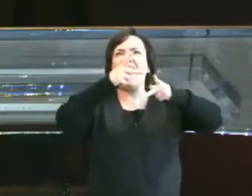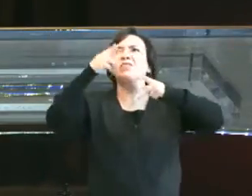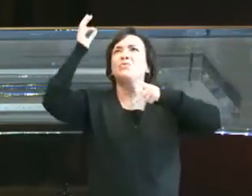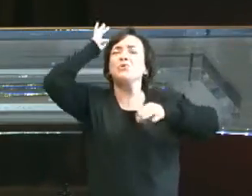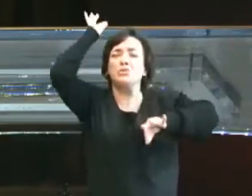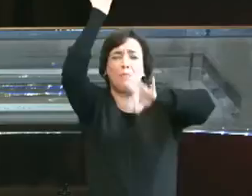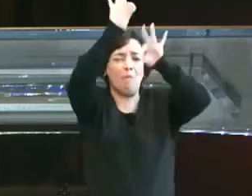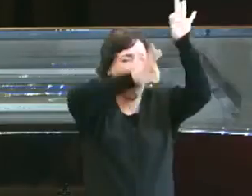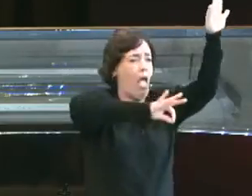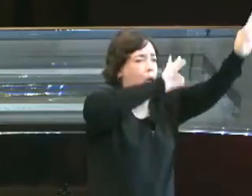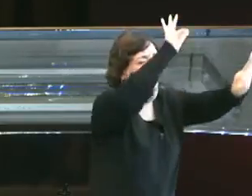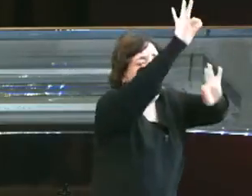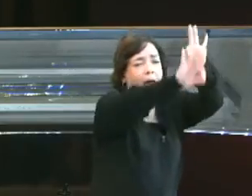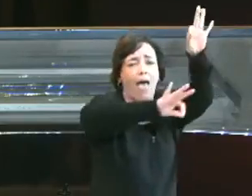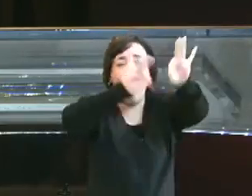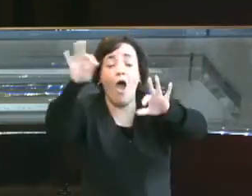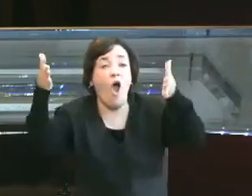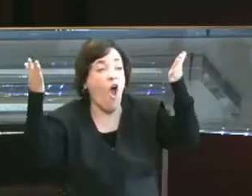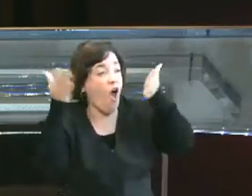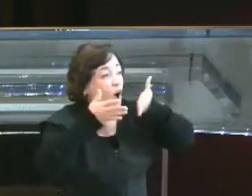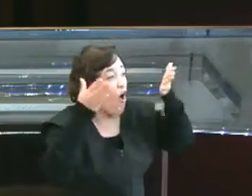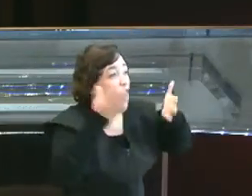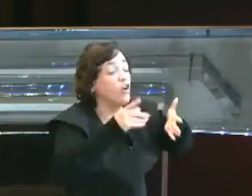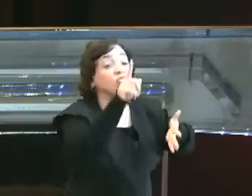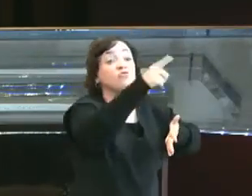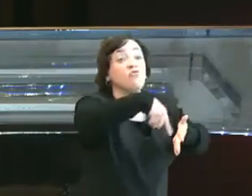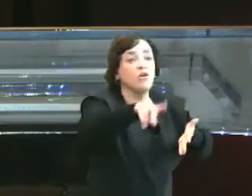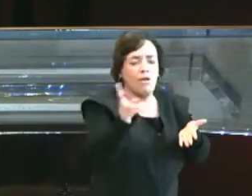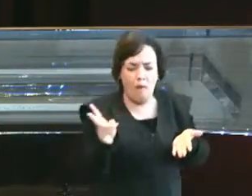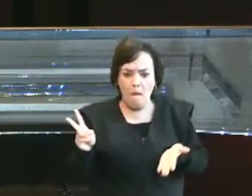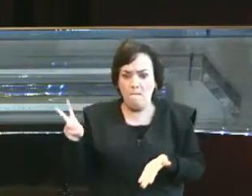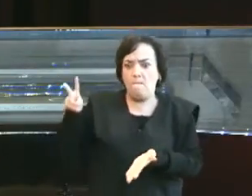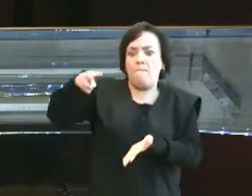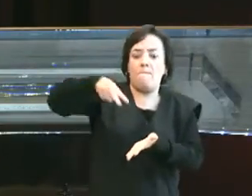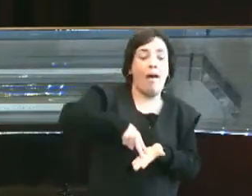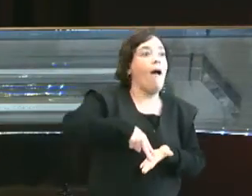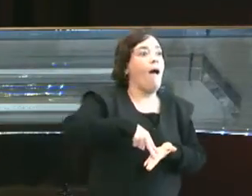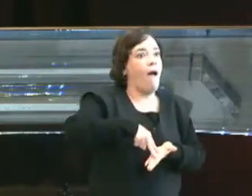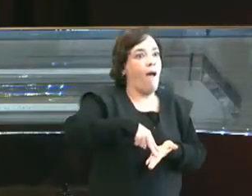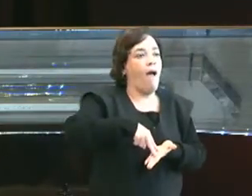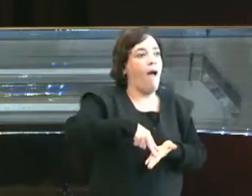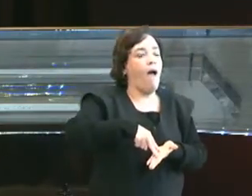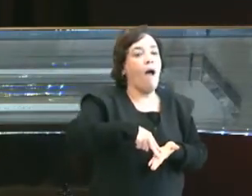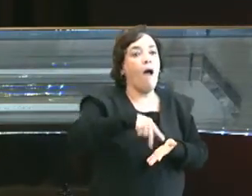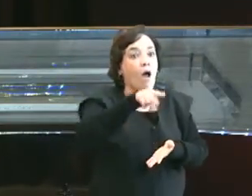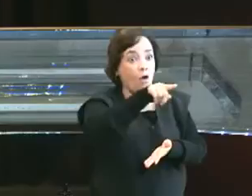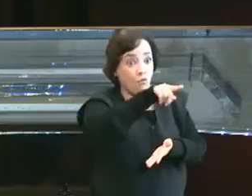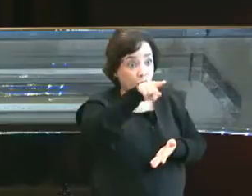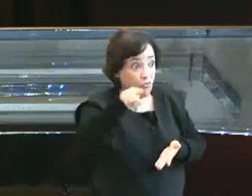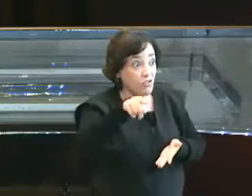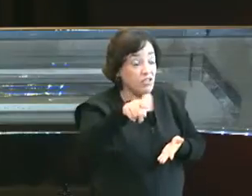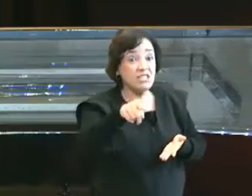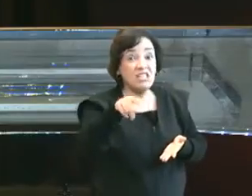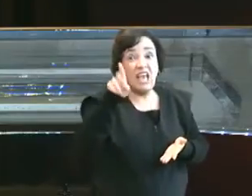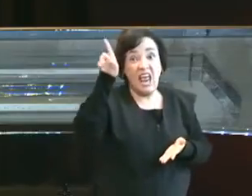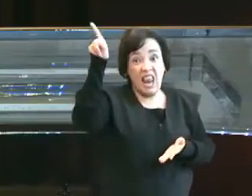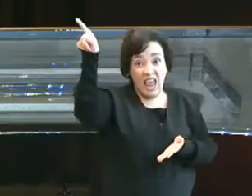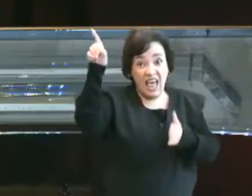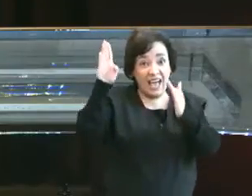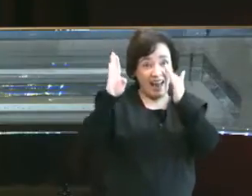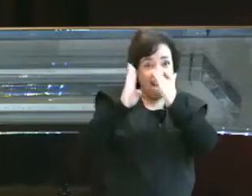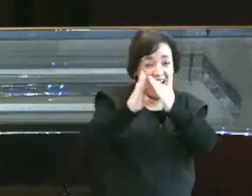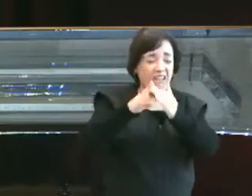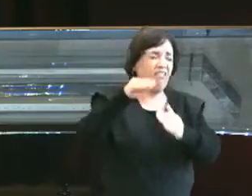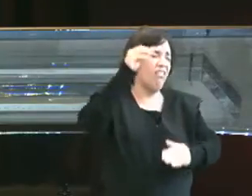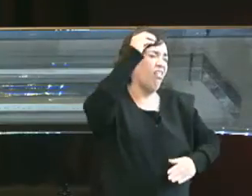lugar hoje, e Ele vai te pôr de pé. Você saiu fragilizado, chegou de casa